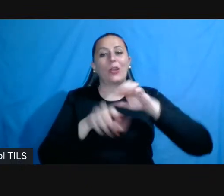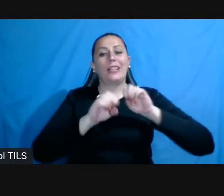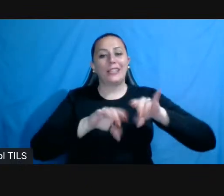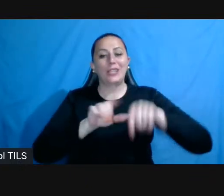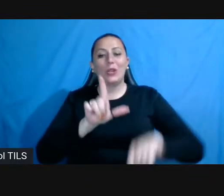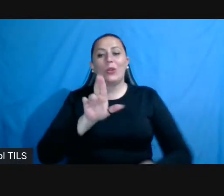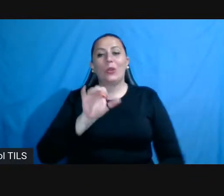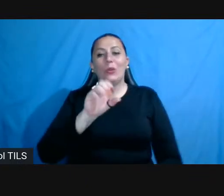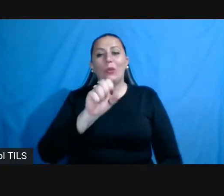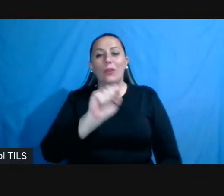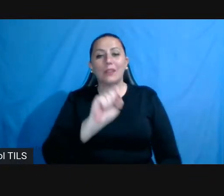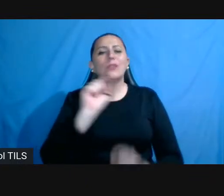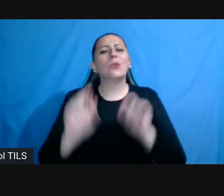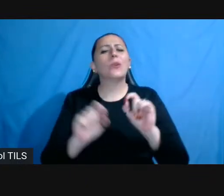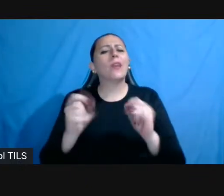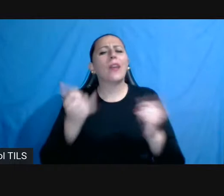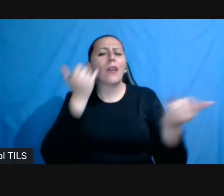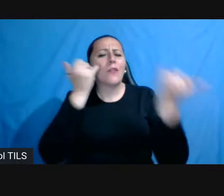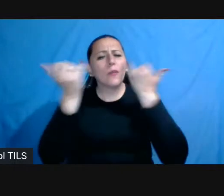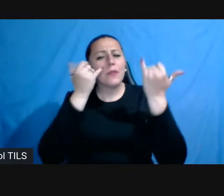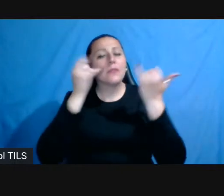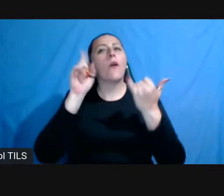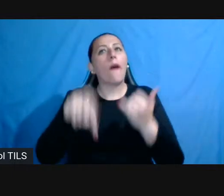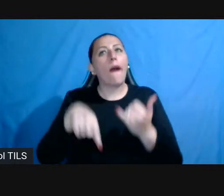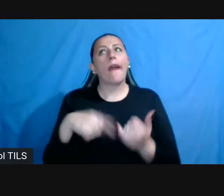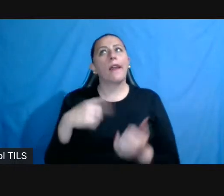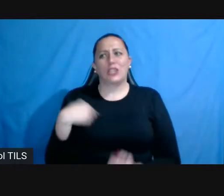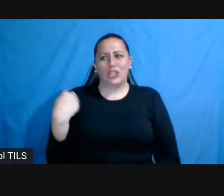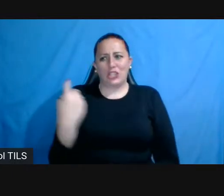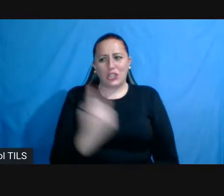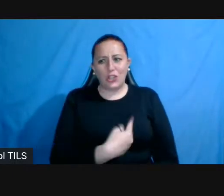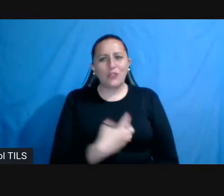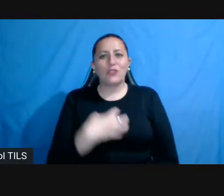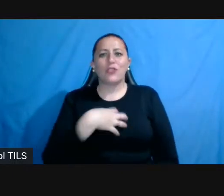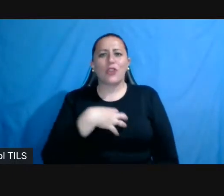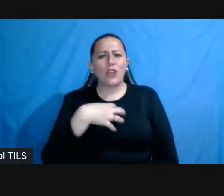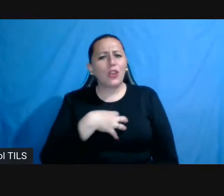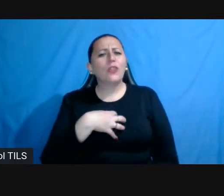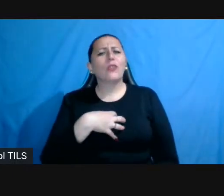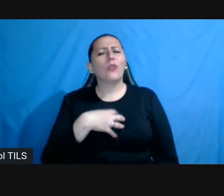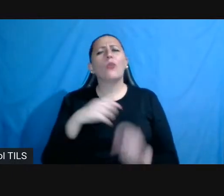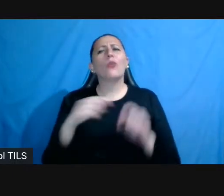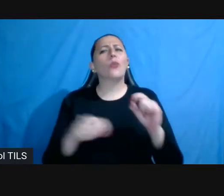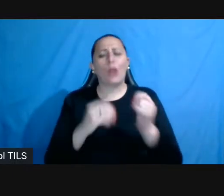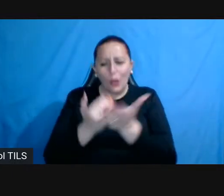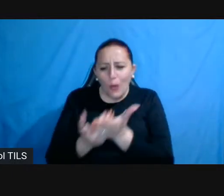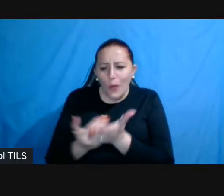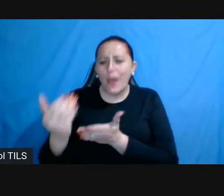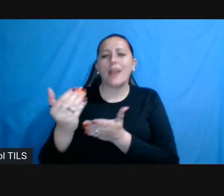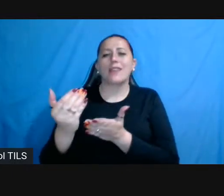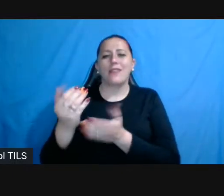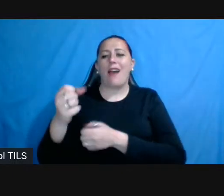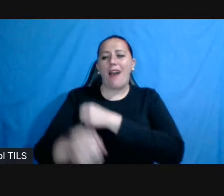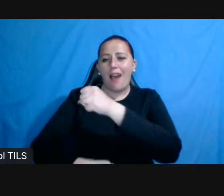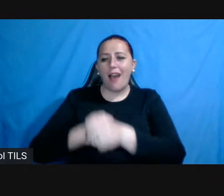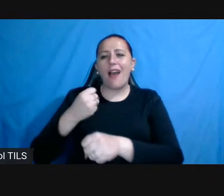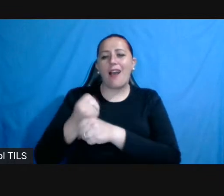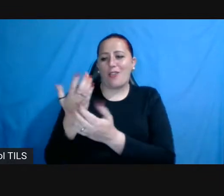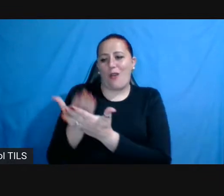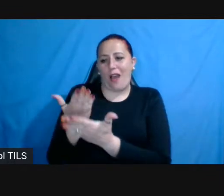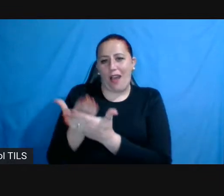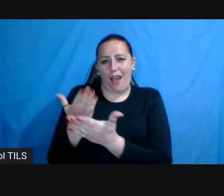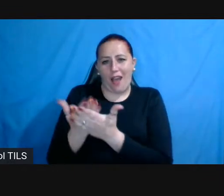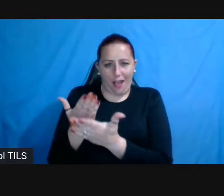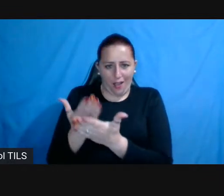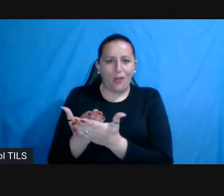de que, ainda que não seja da forma com que gostaríamos, o nosso ano letivo está iniciando,